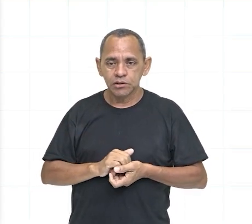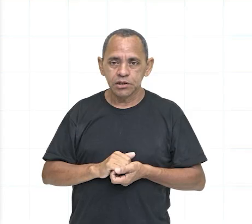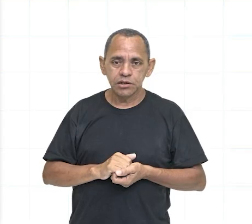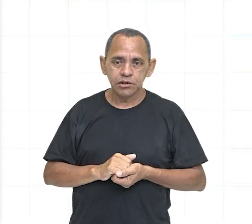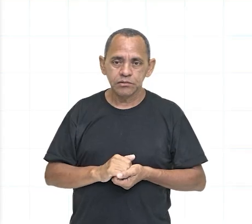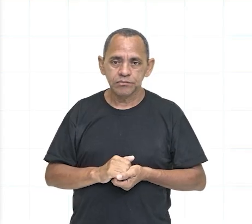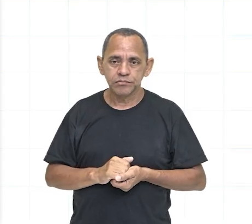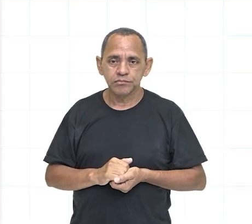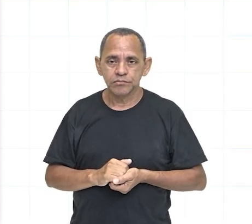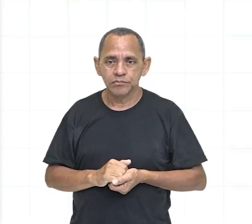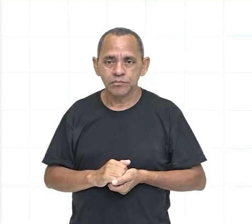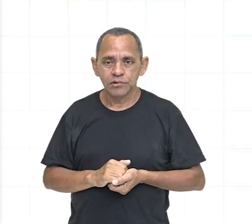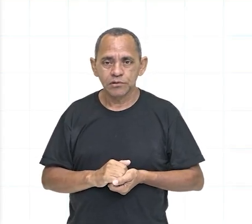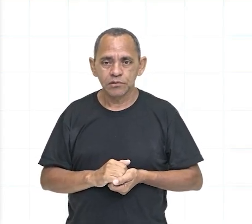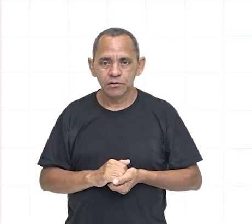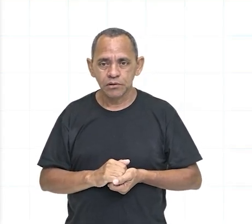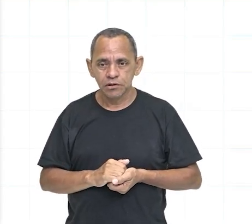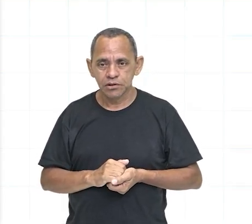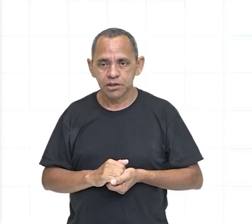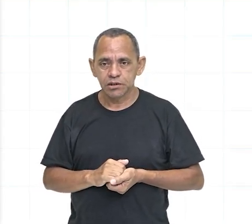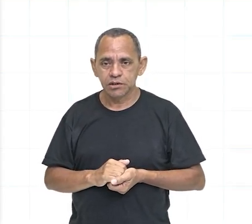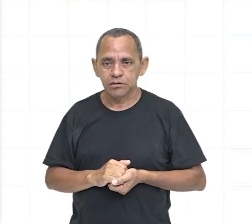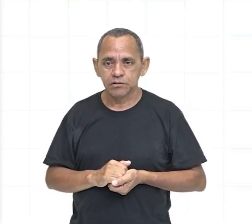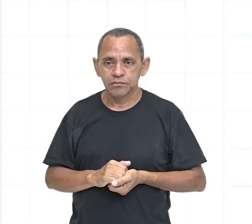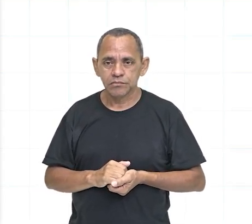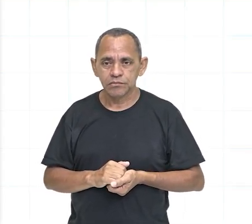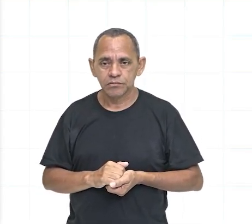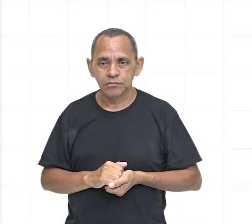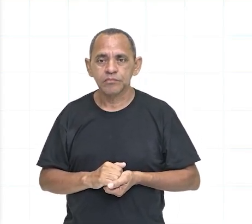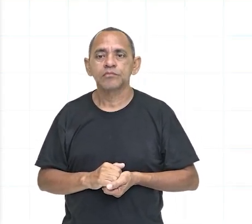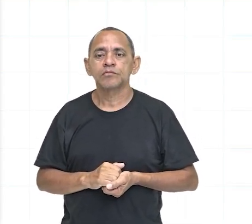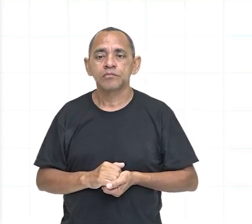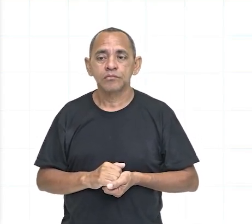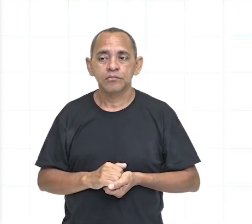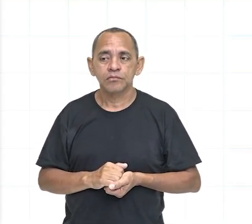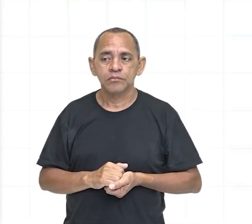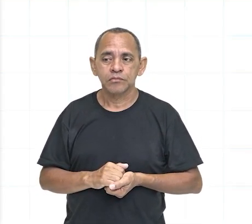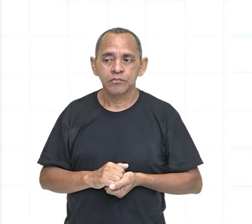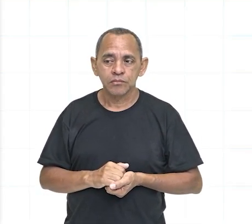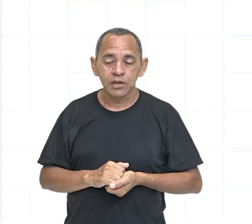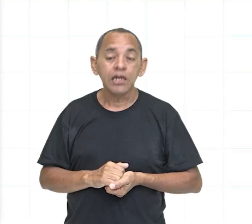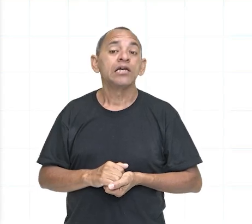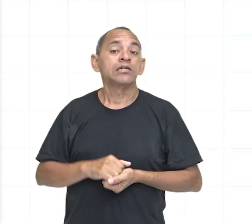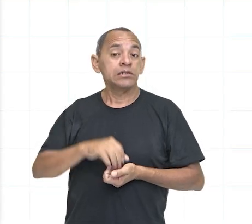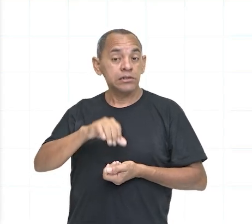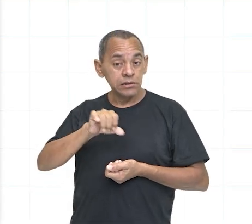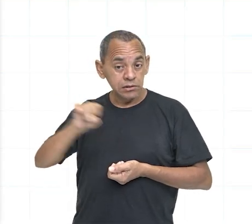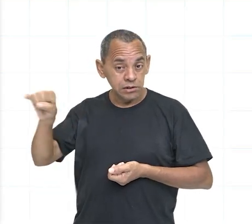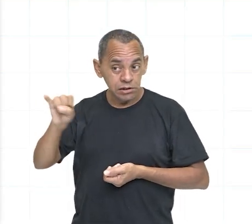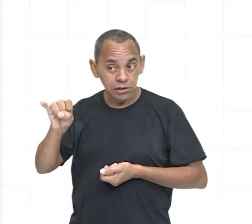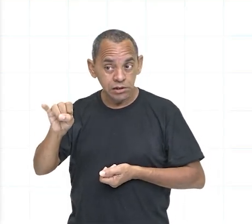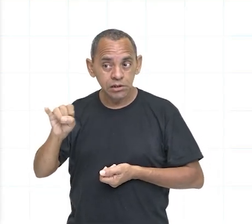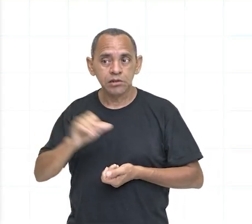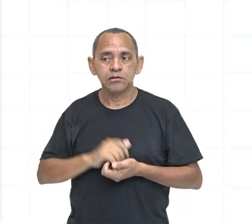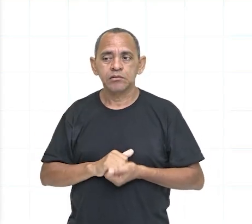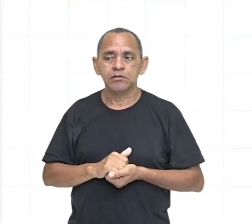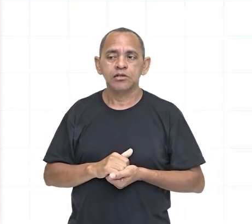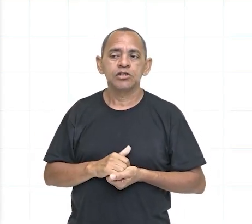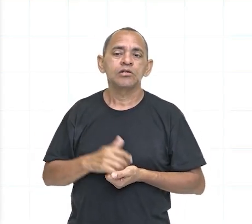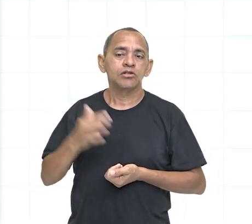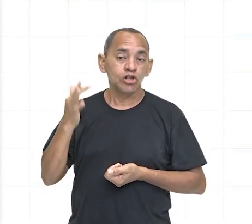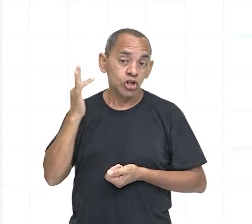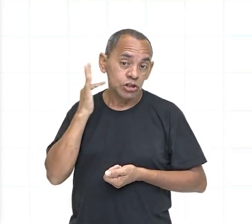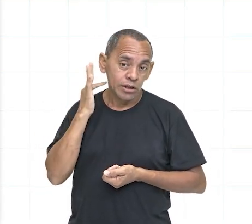If I won the lottery, se eu ganhar na loteria, já é uma coisa muito difícil de acontecer, muito